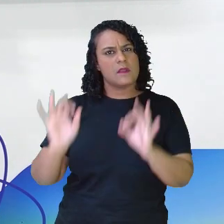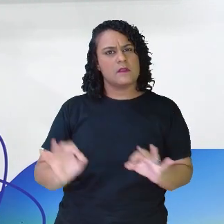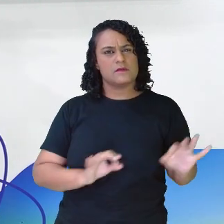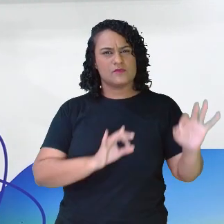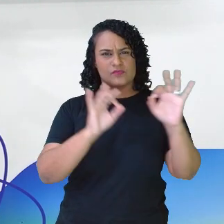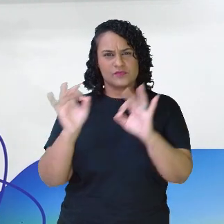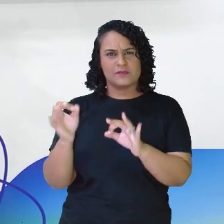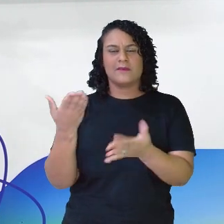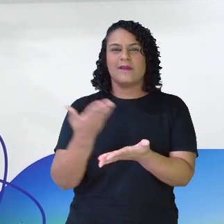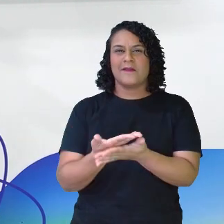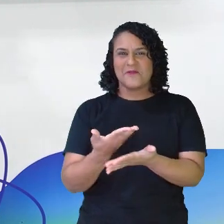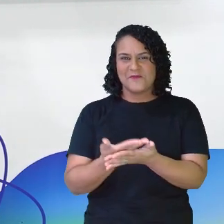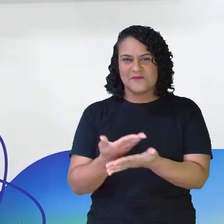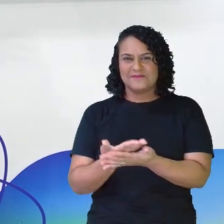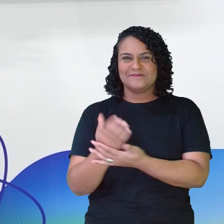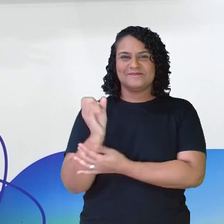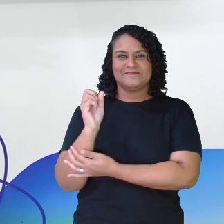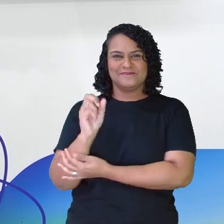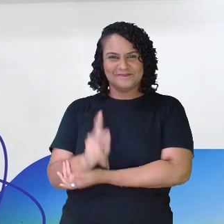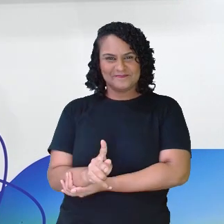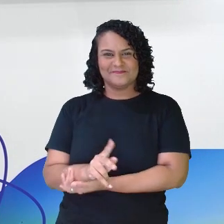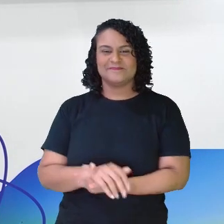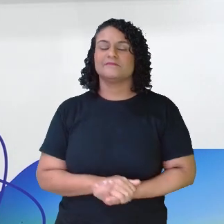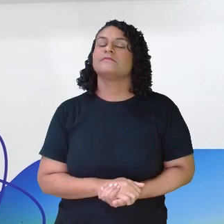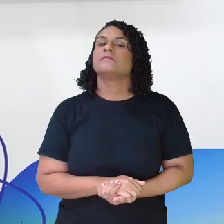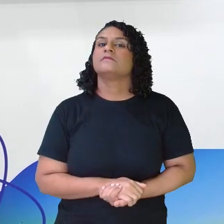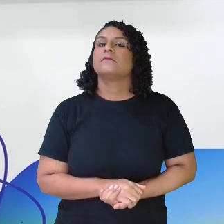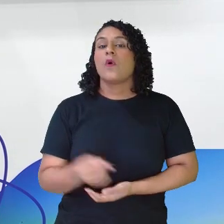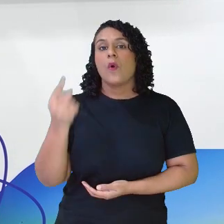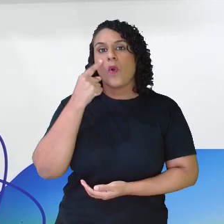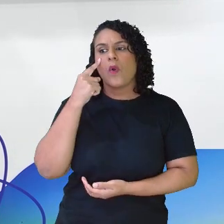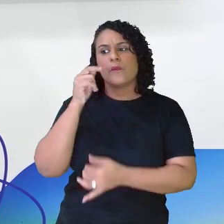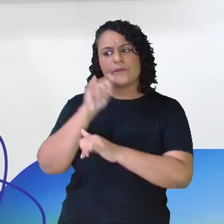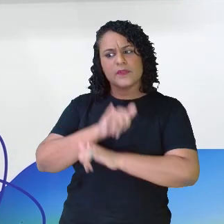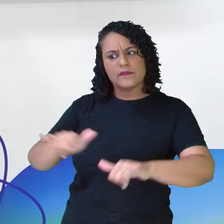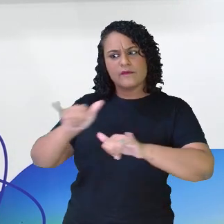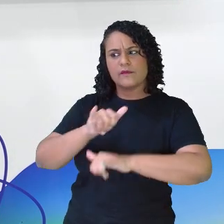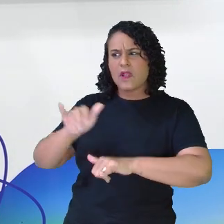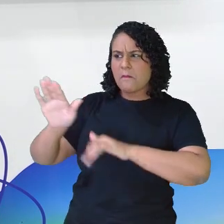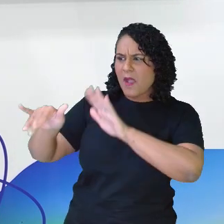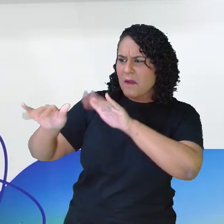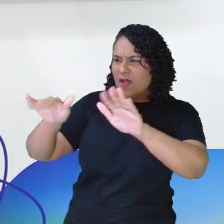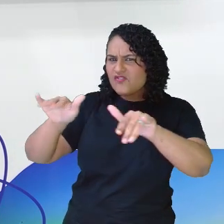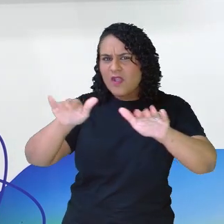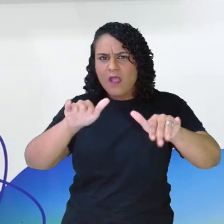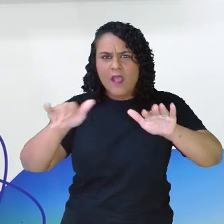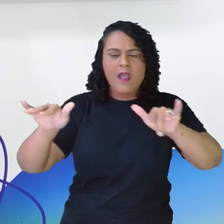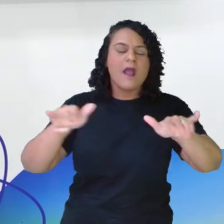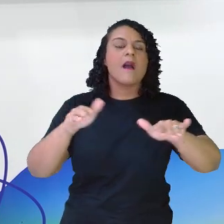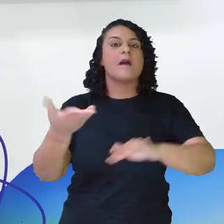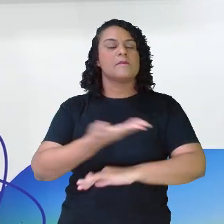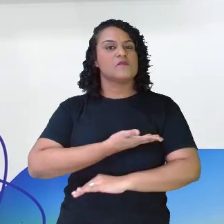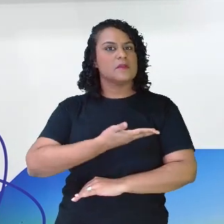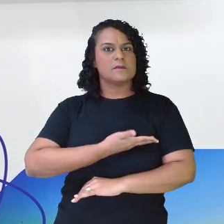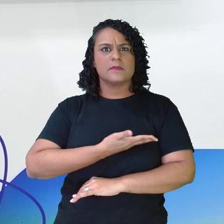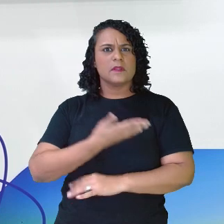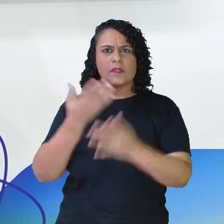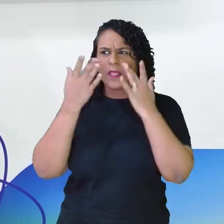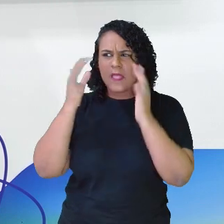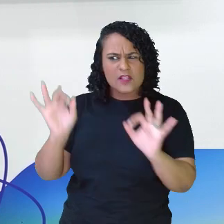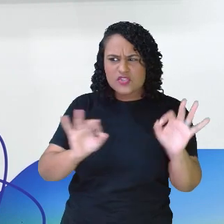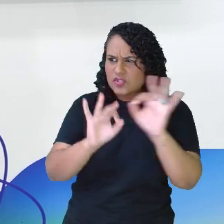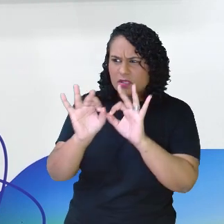acessar a nossa aula. Então, não tem desculpa. E faz o seguinte, divulga para todo mundo. Se você tem um amigo ou uma amiga que não está assistindo, que